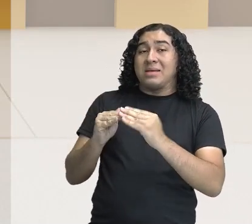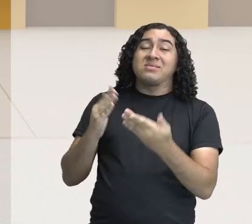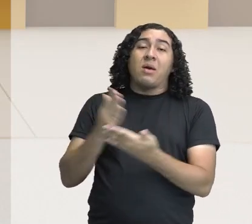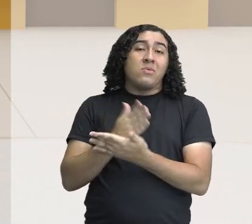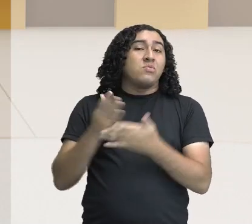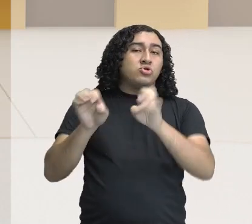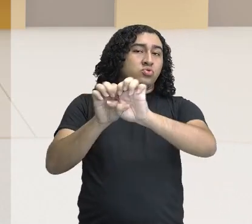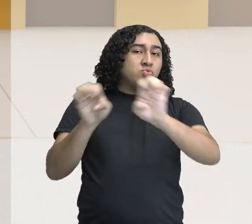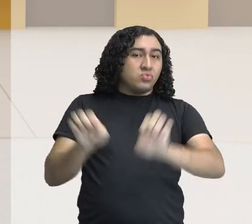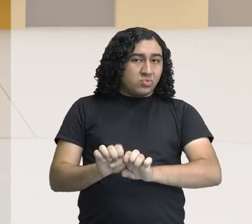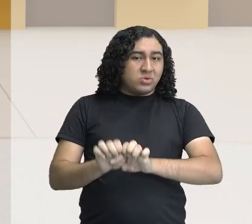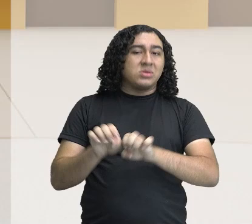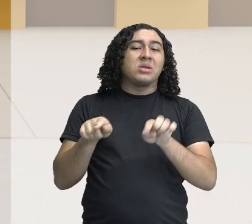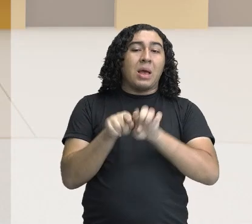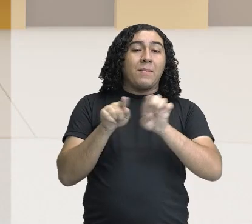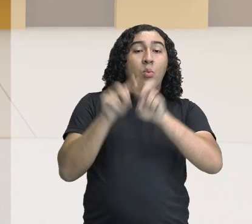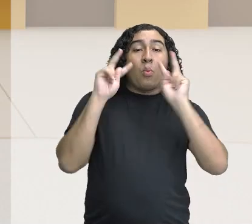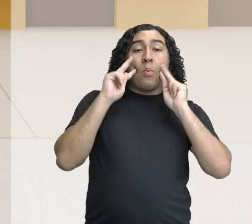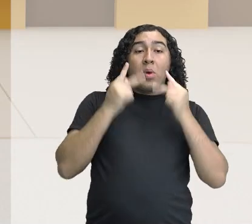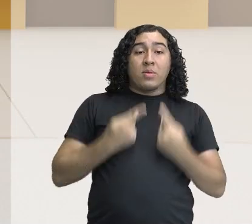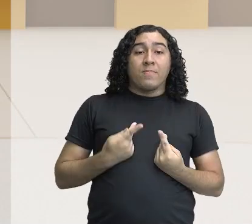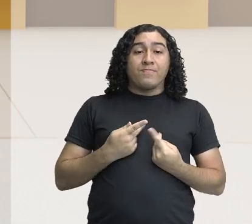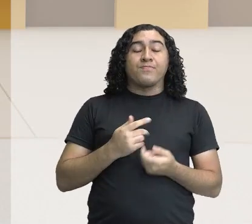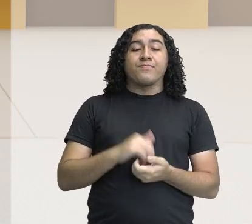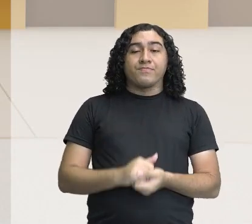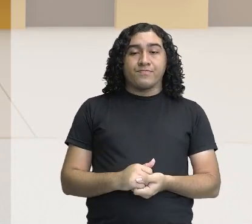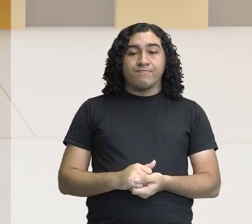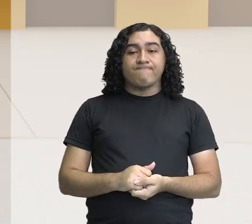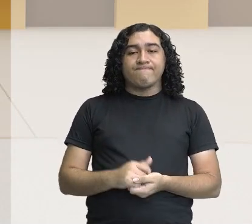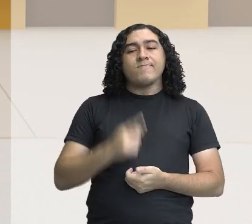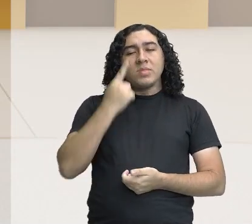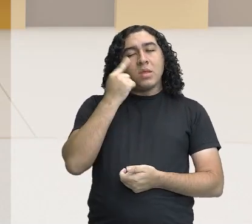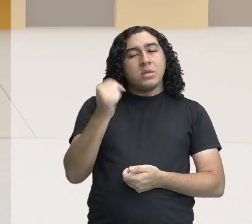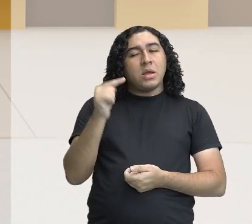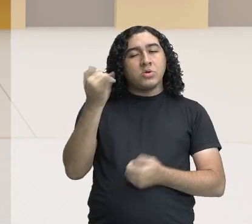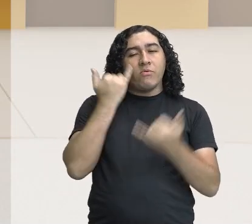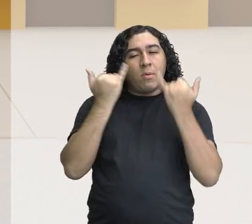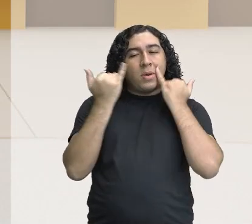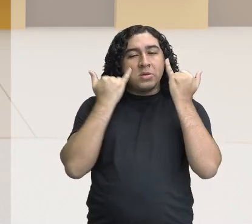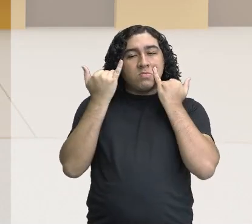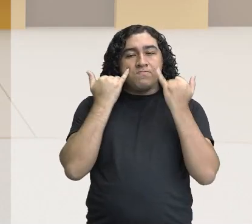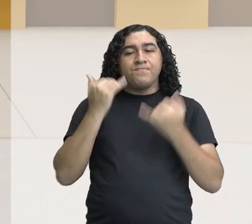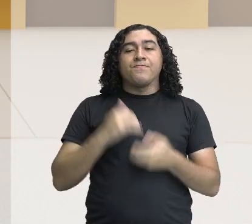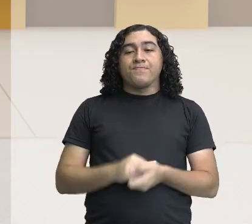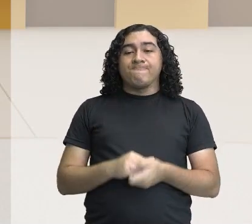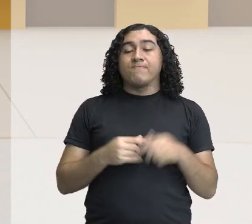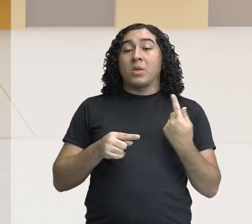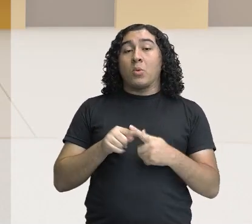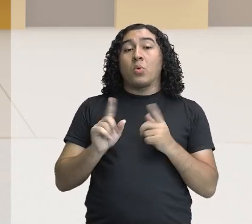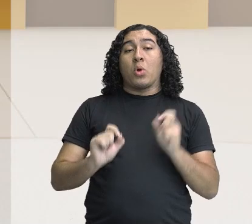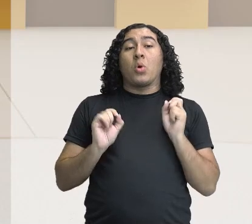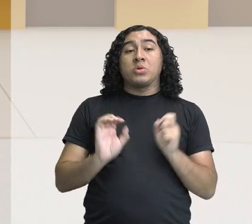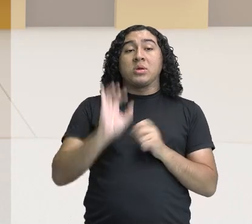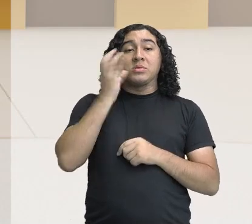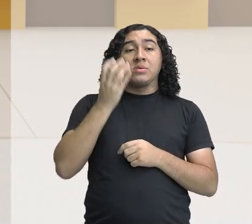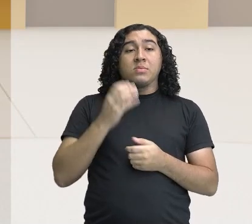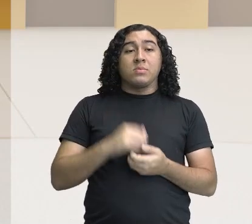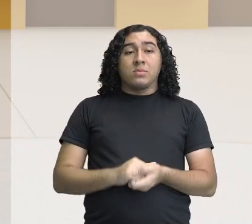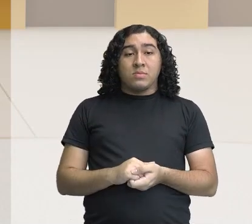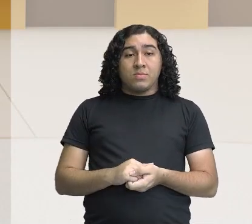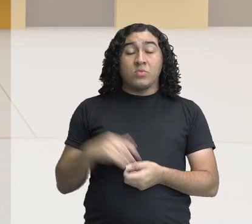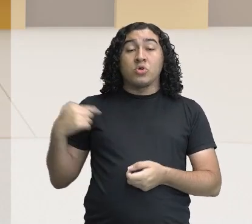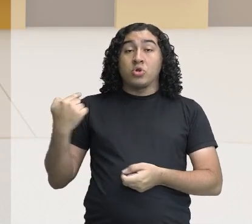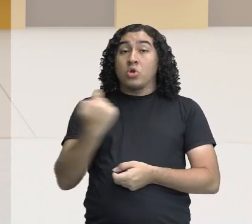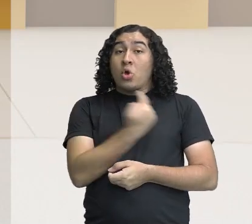e assentamentos humanos. É interessante esse dado aí, né, desse desenvolvimento urbano, porque o que acontece? Aquilo que nós